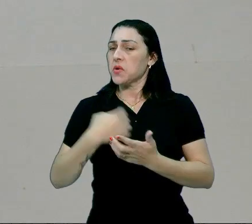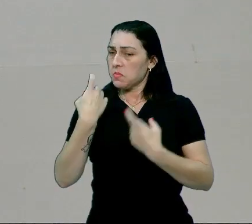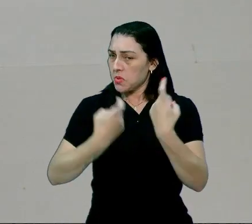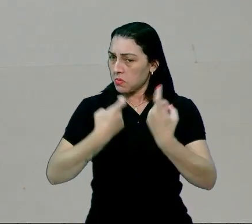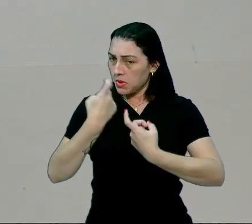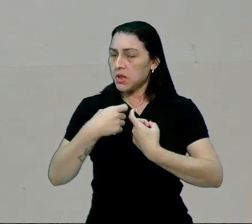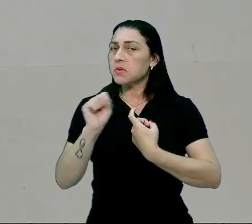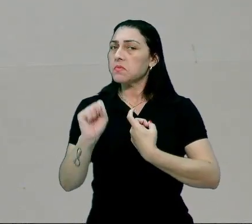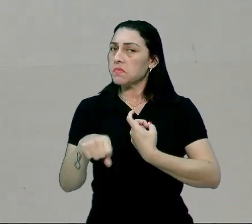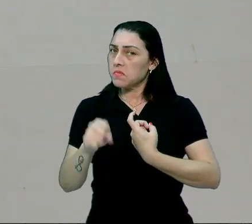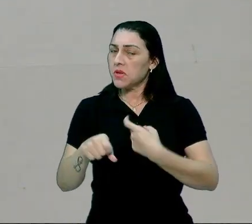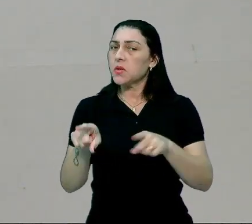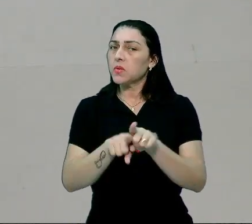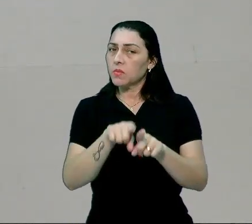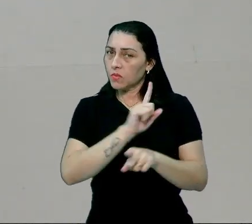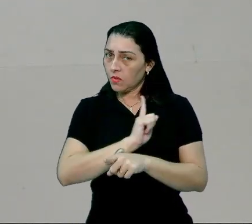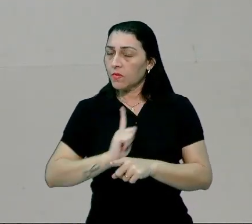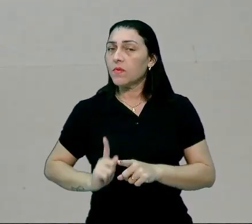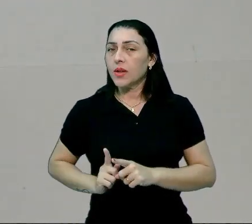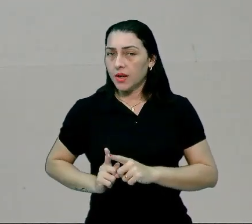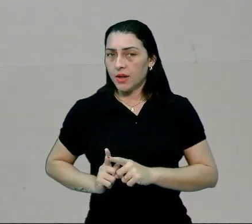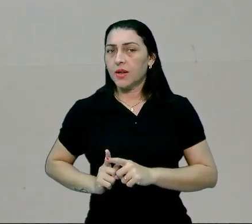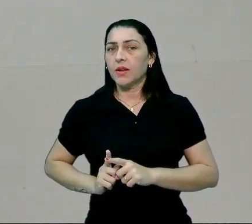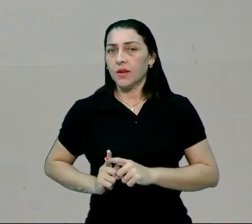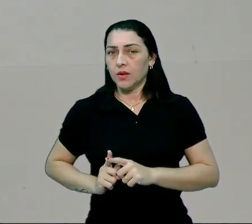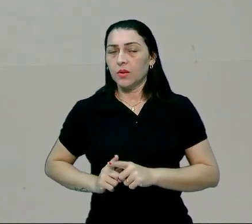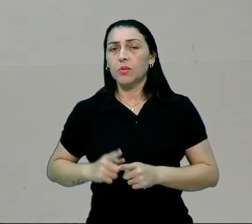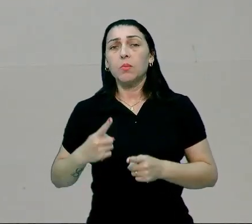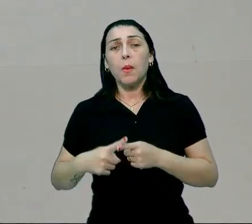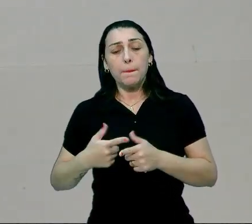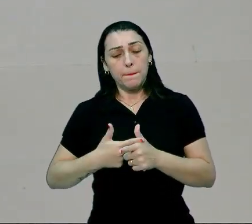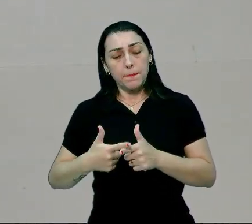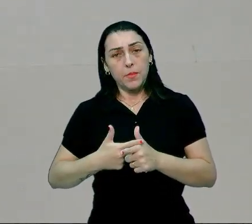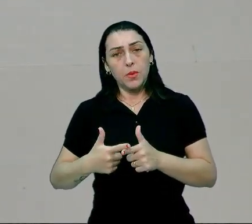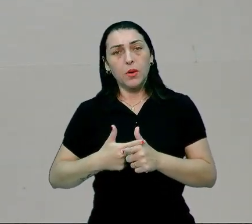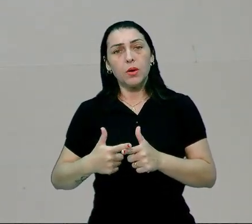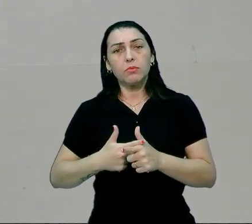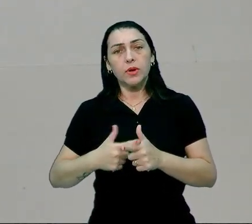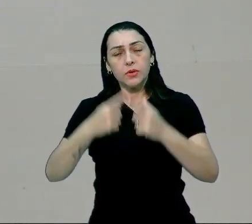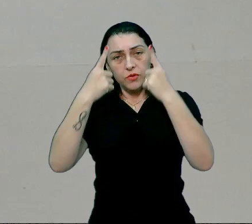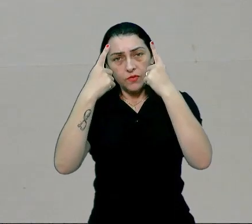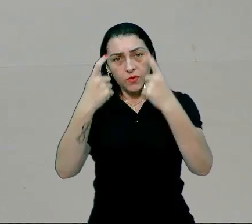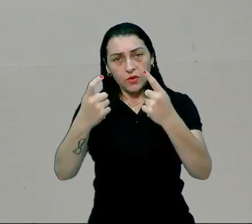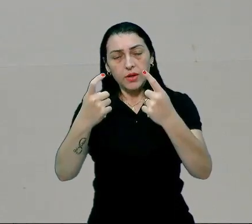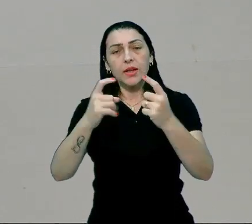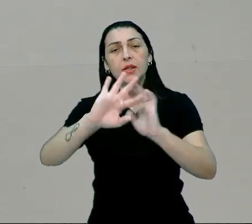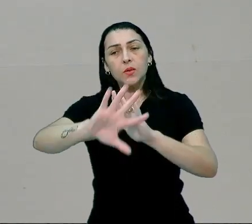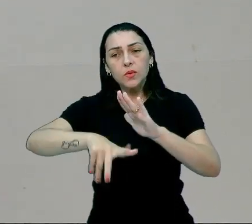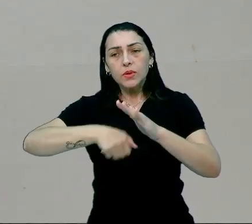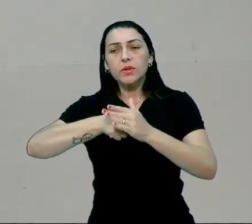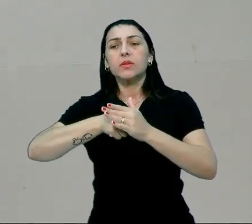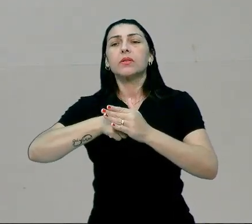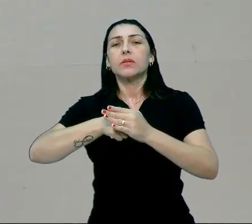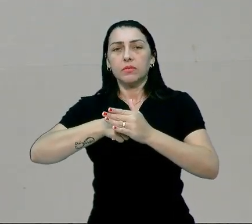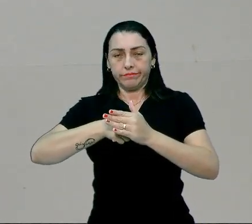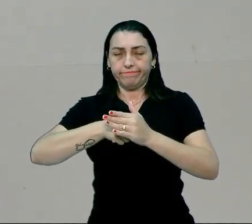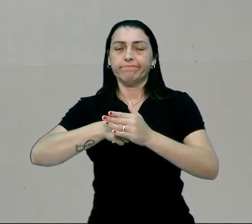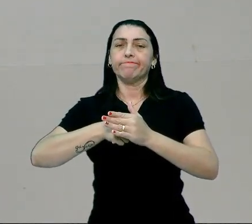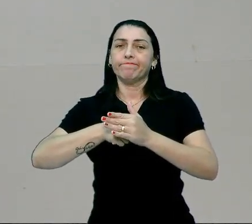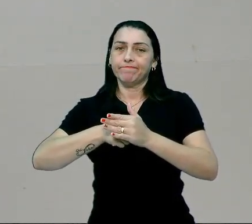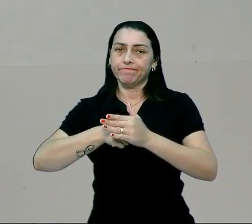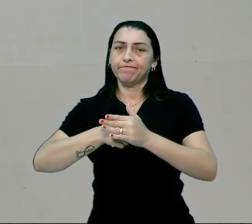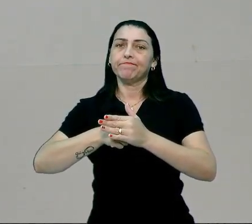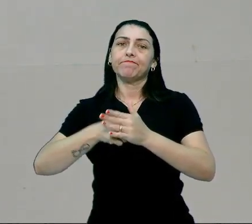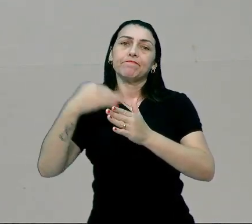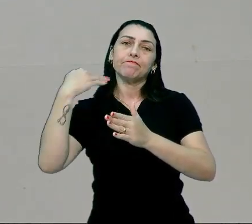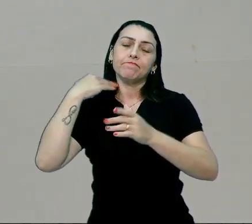dos banqueiros e do governo diante do nível de insegurança, né, de violência